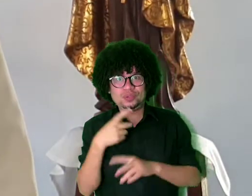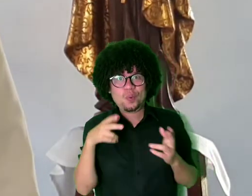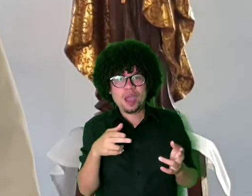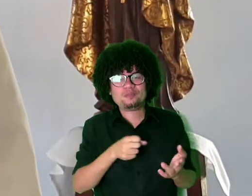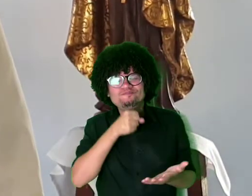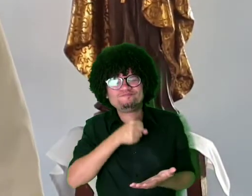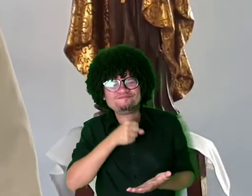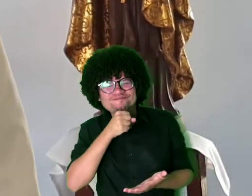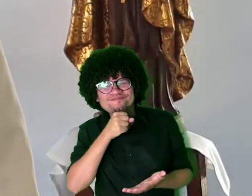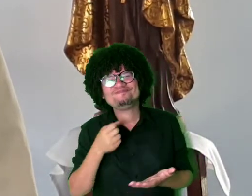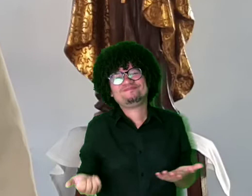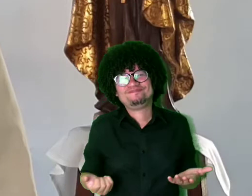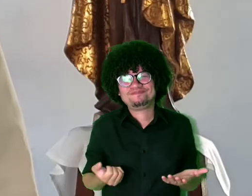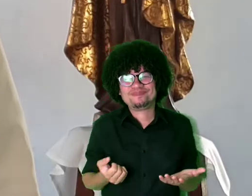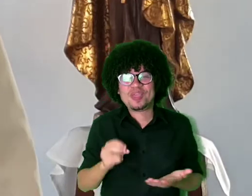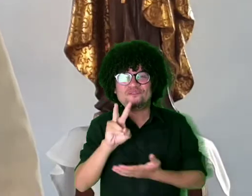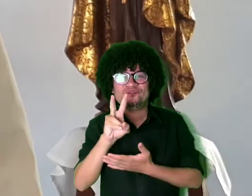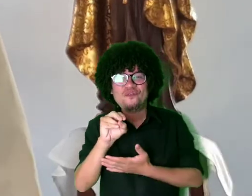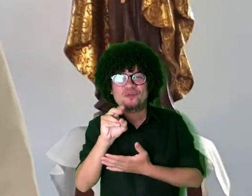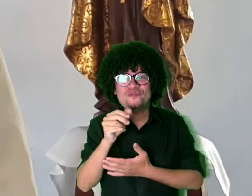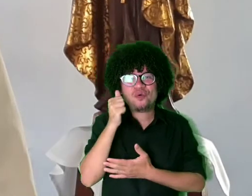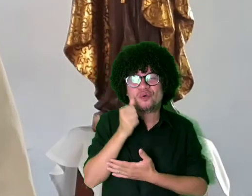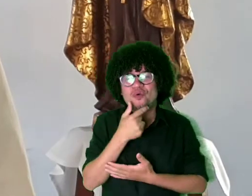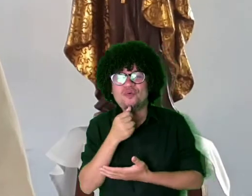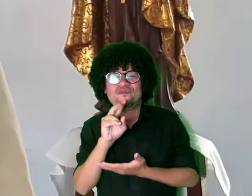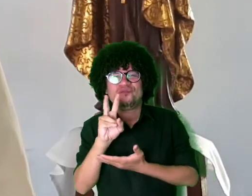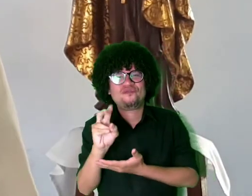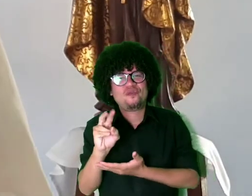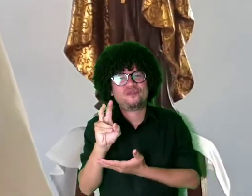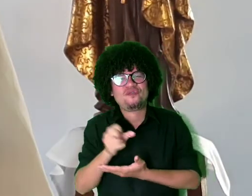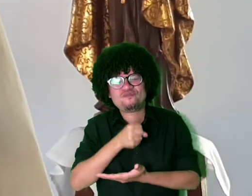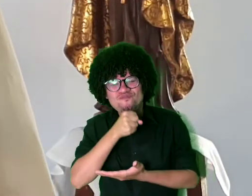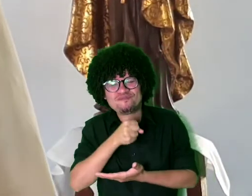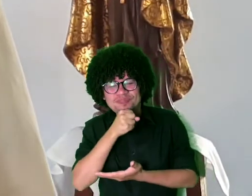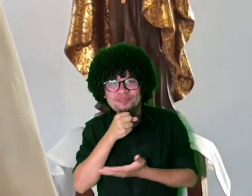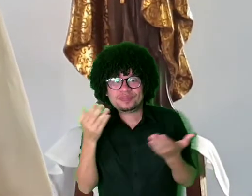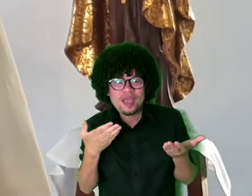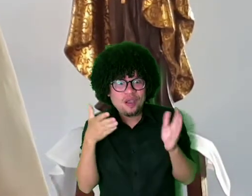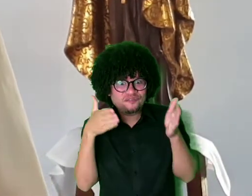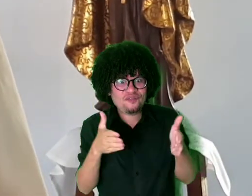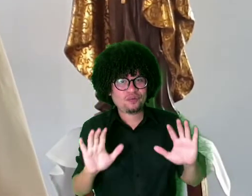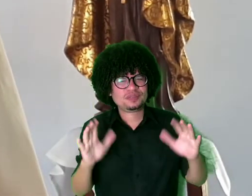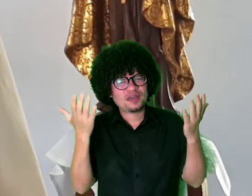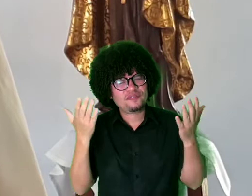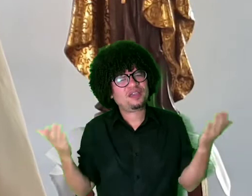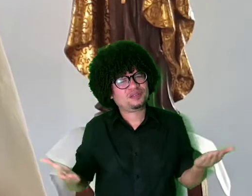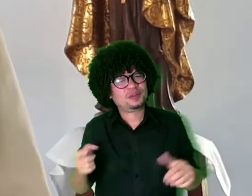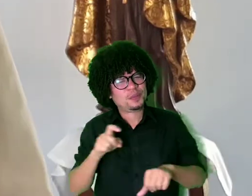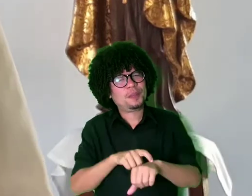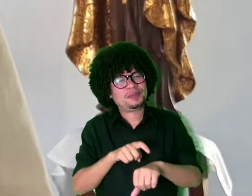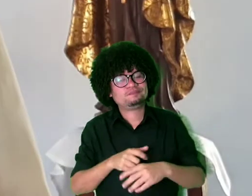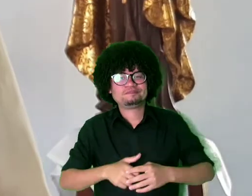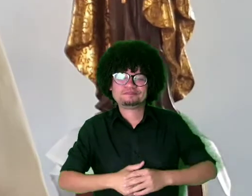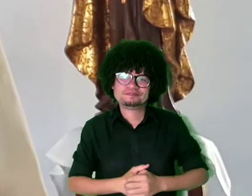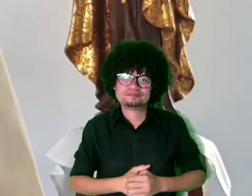terceira idade, a nossa idade. São os idosos e idosas, são